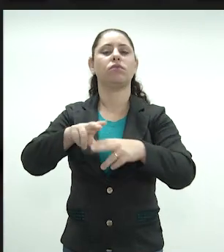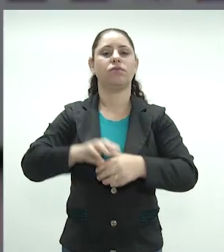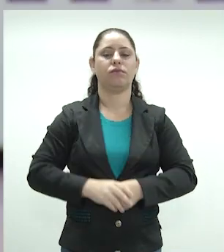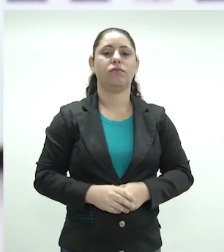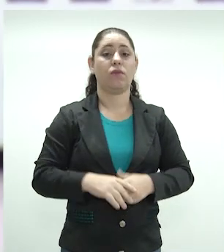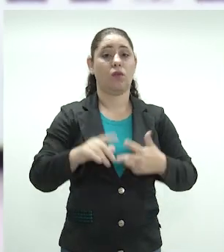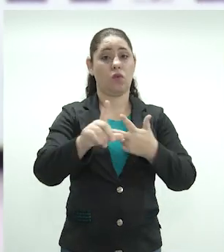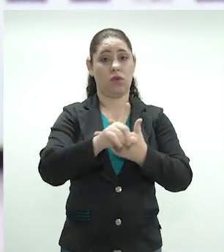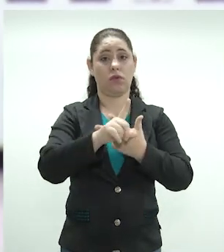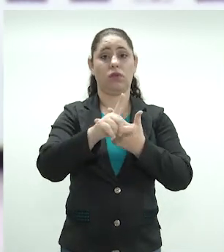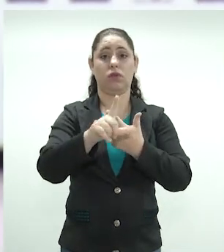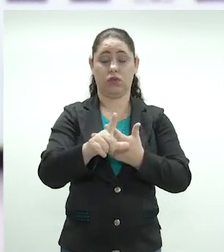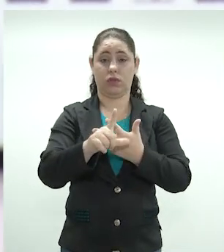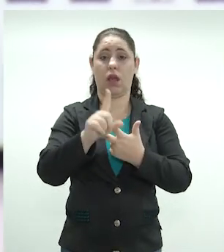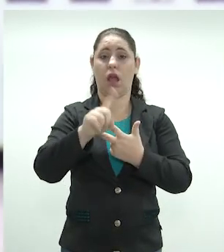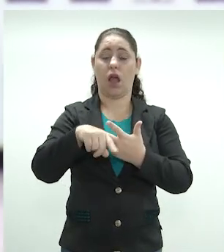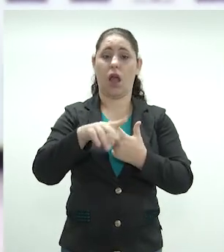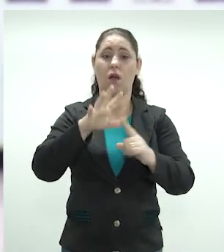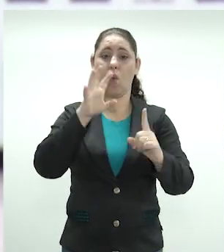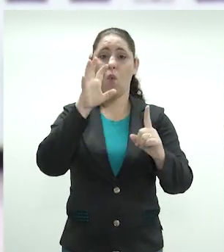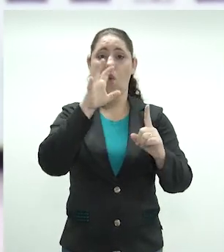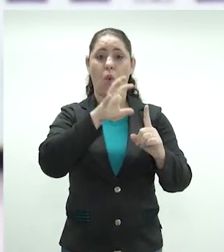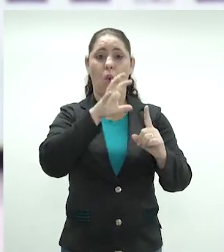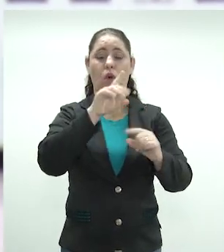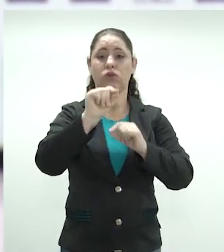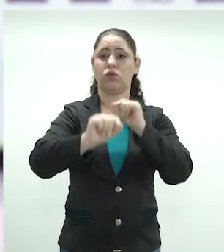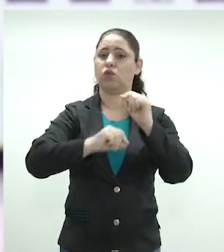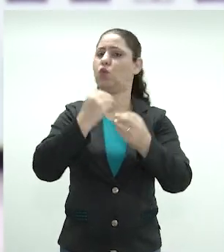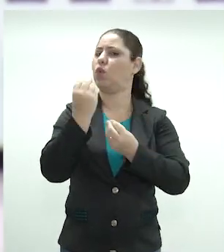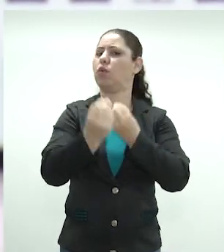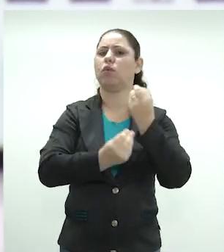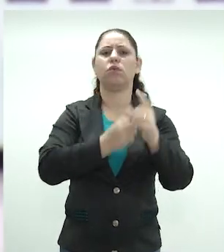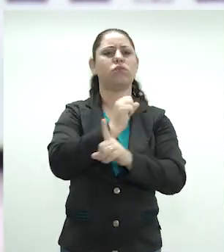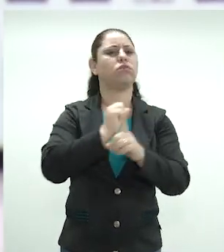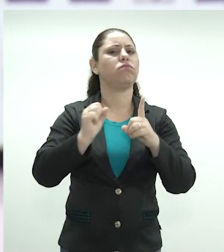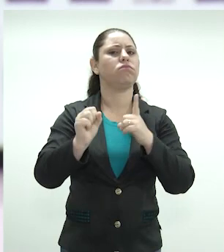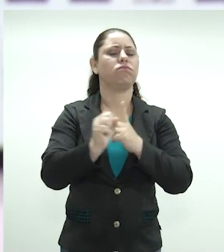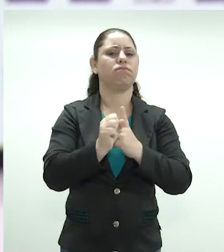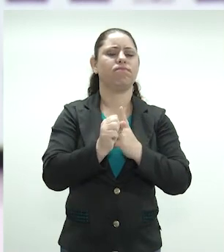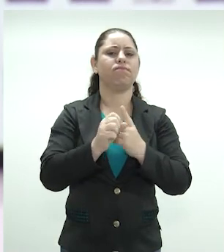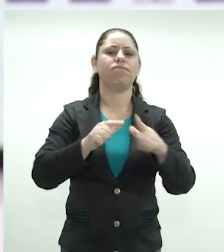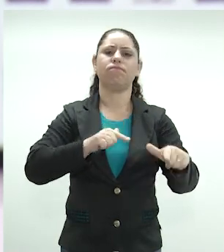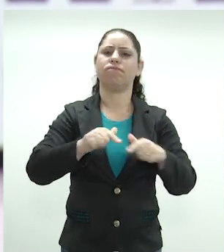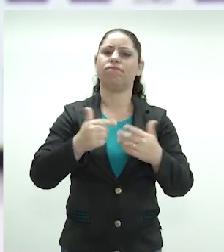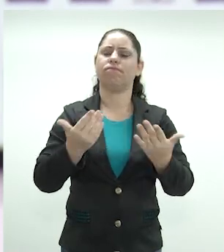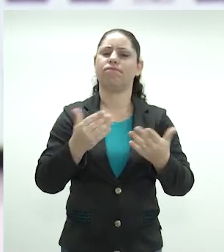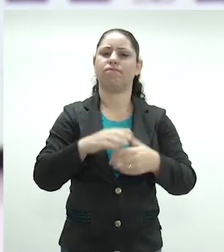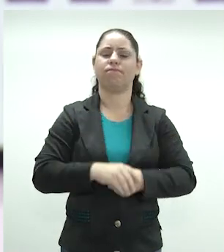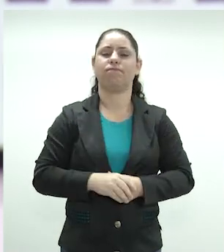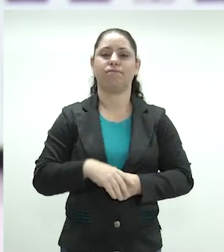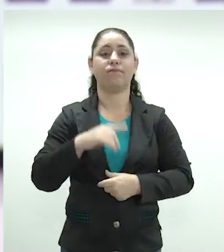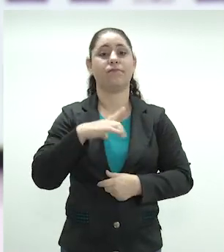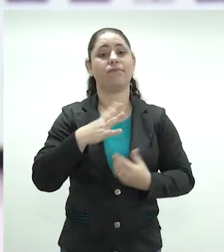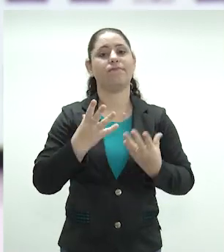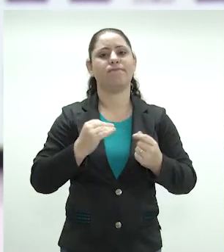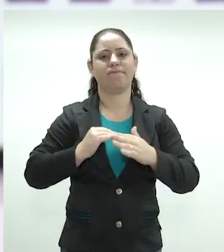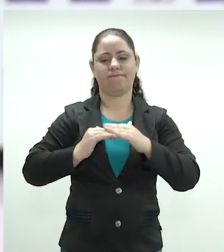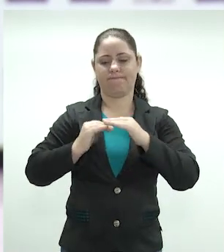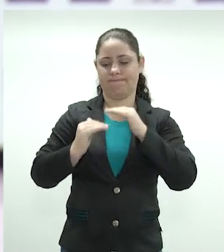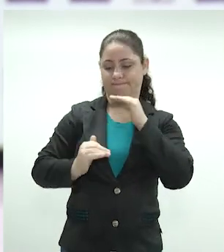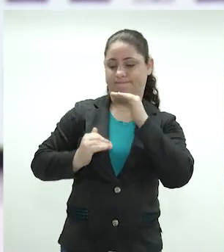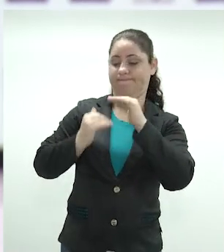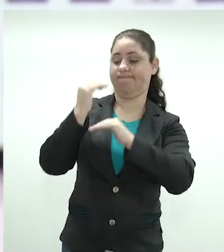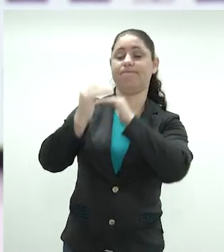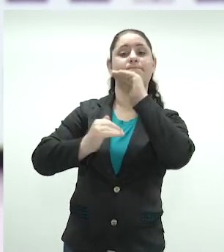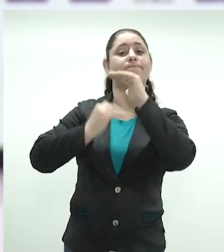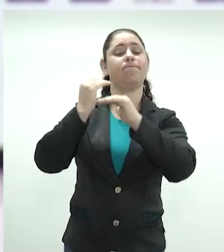gradual. Os legislativos são um maior reflexo de como a sociedade se comporta. Ainda temos muito a